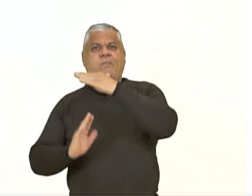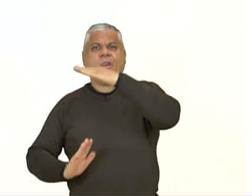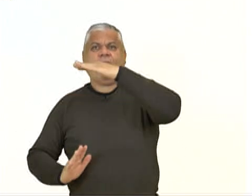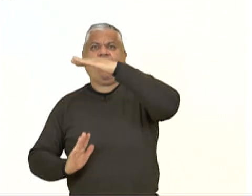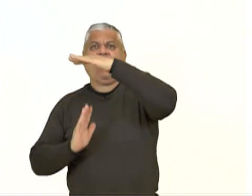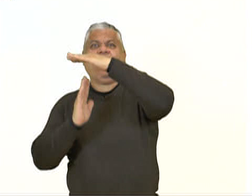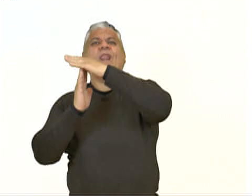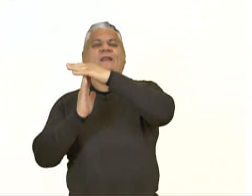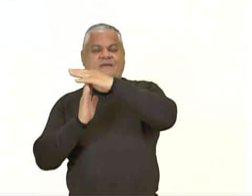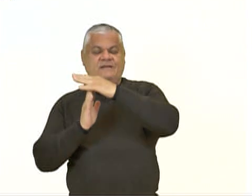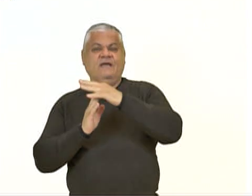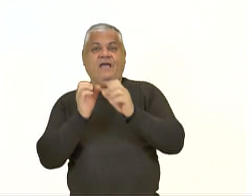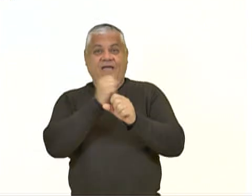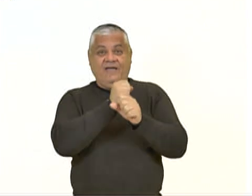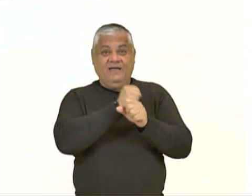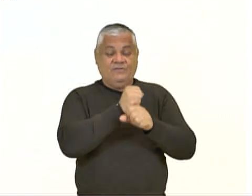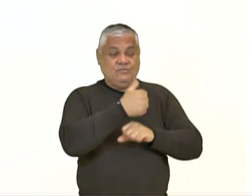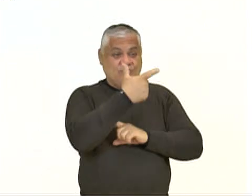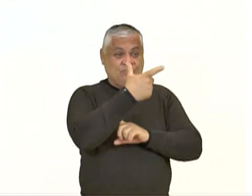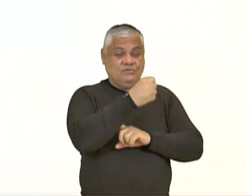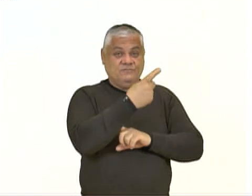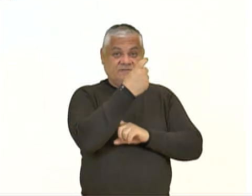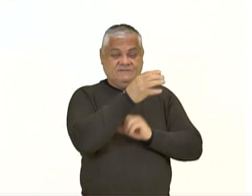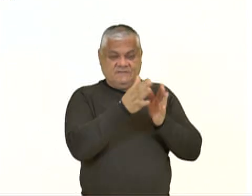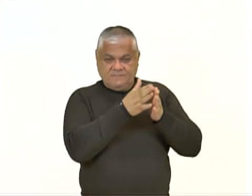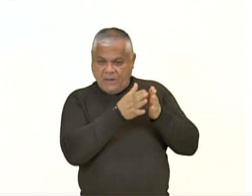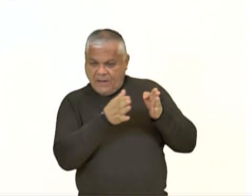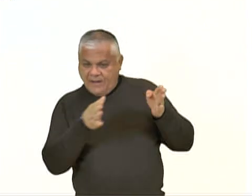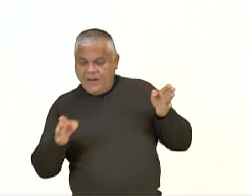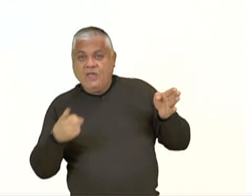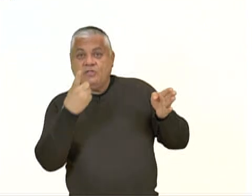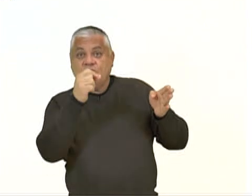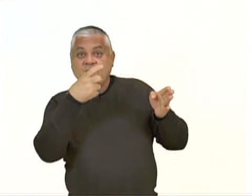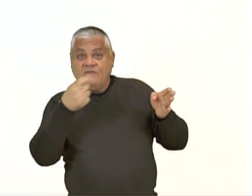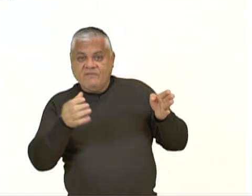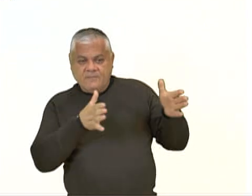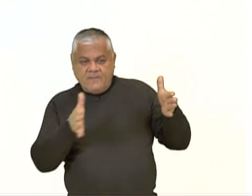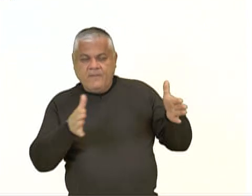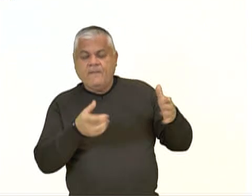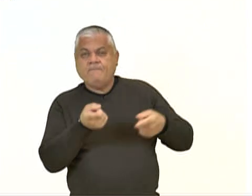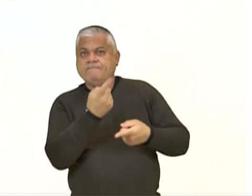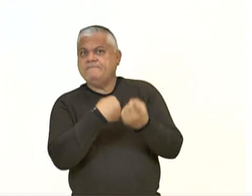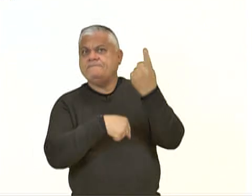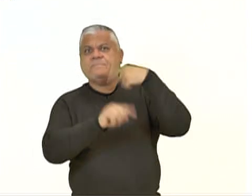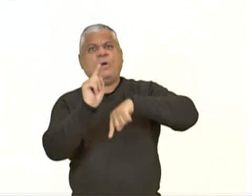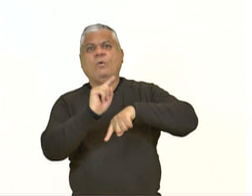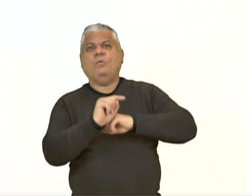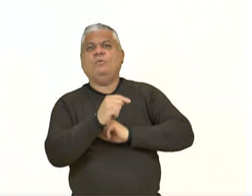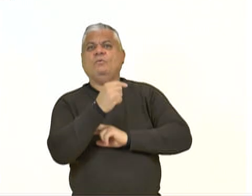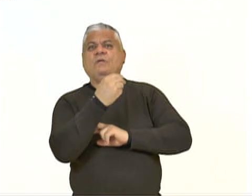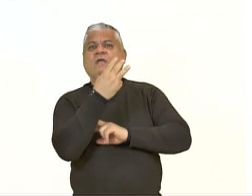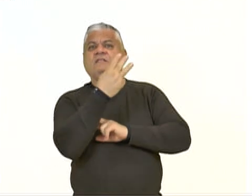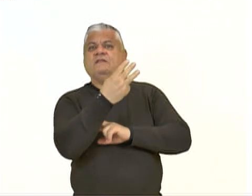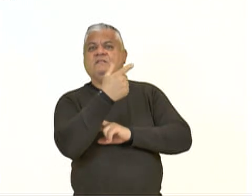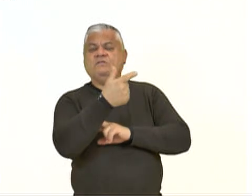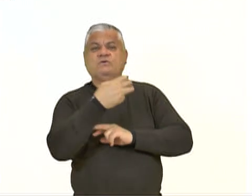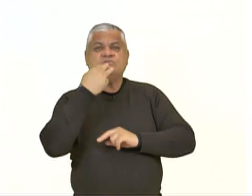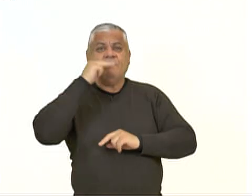toneladas, de 2016 até 2020, né? Nós passamos ali de 32 milhões de toneladas